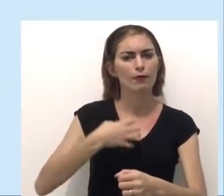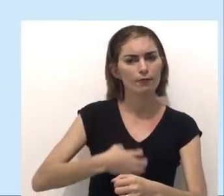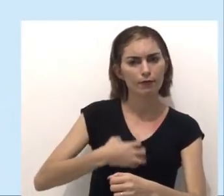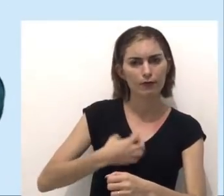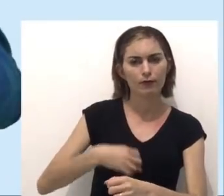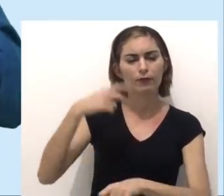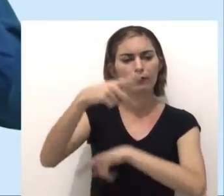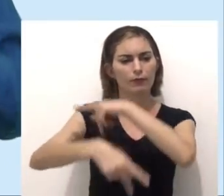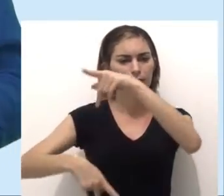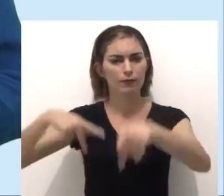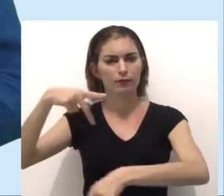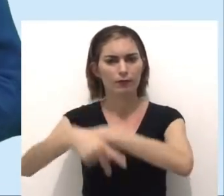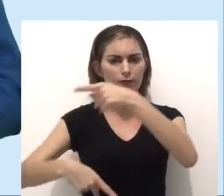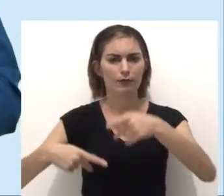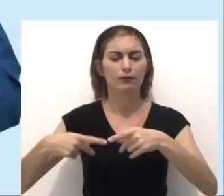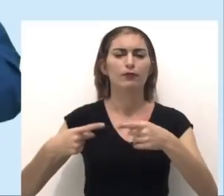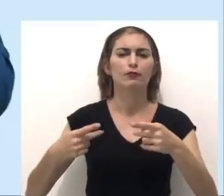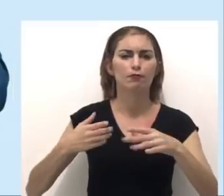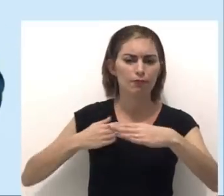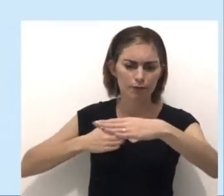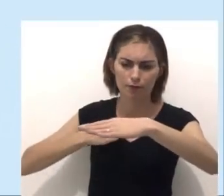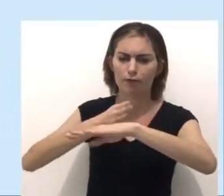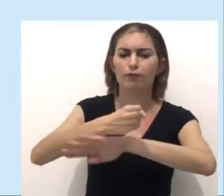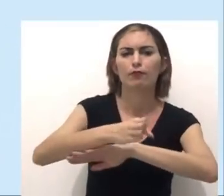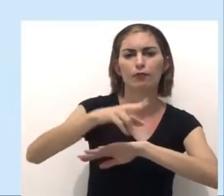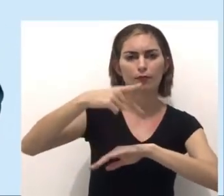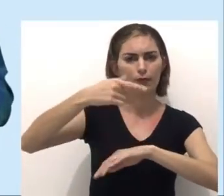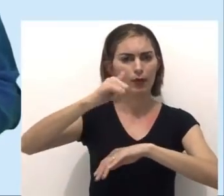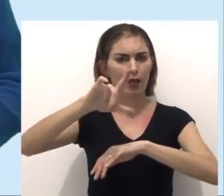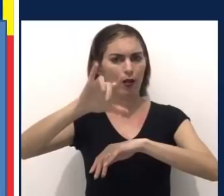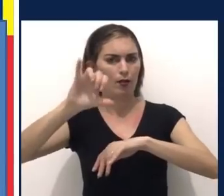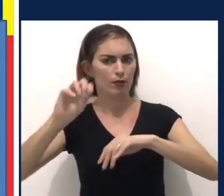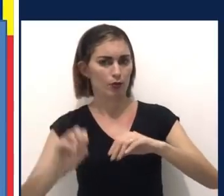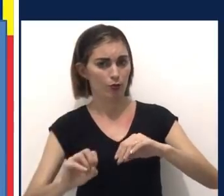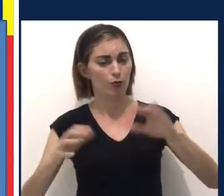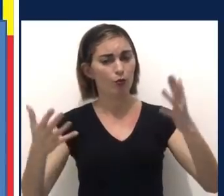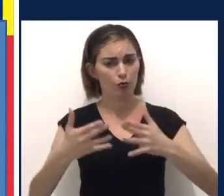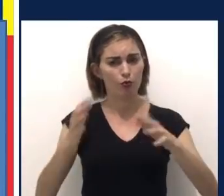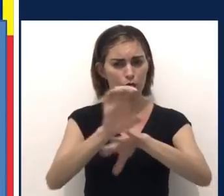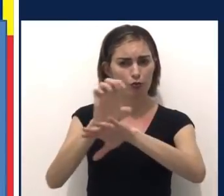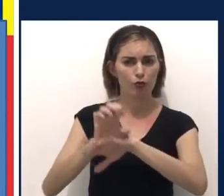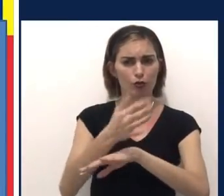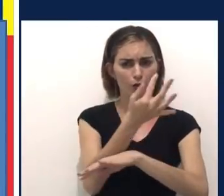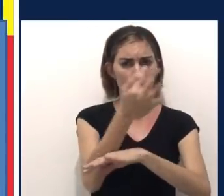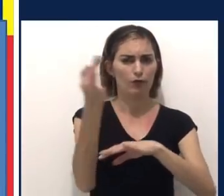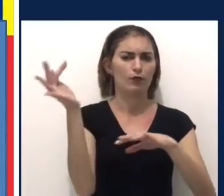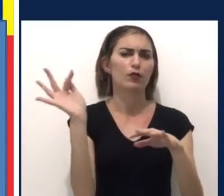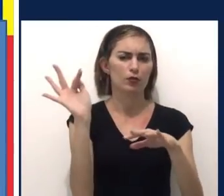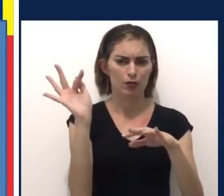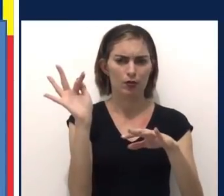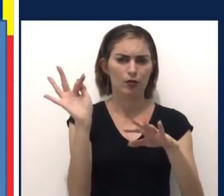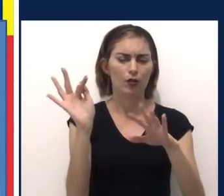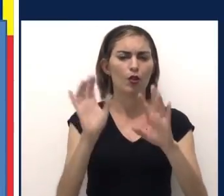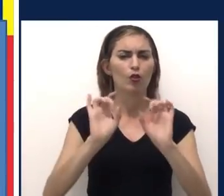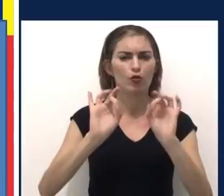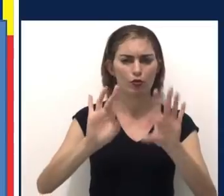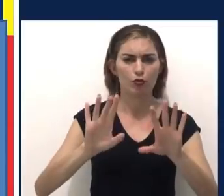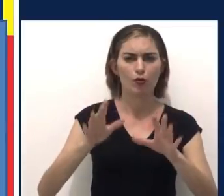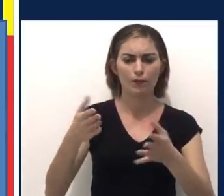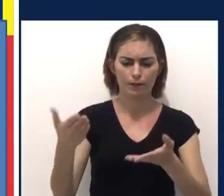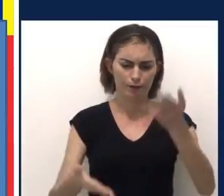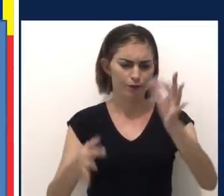fúria, indignados, né? Invadiram o palácio. Então, a situação do Estado francês só